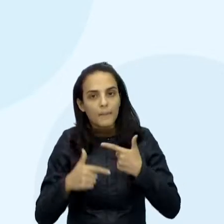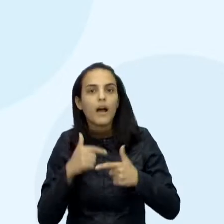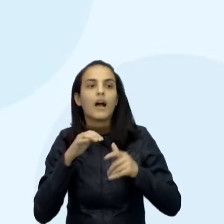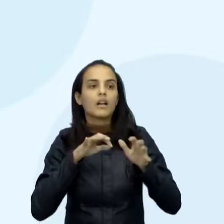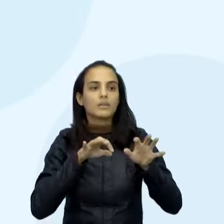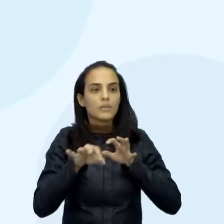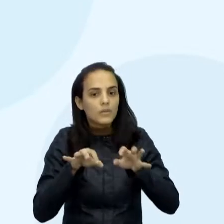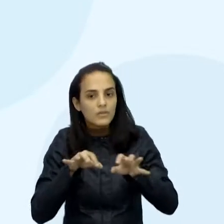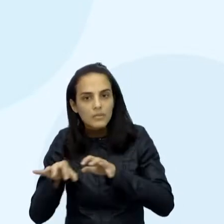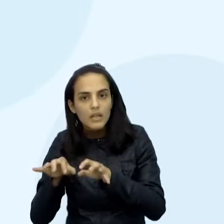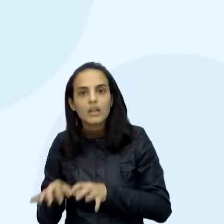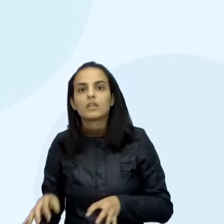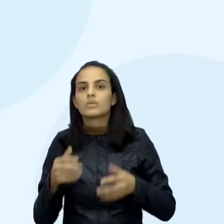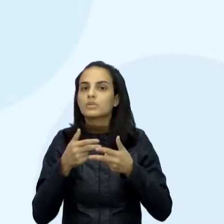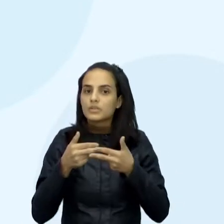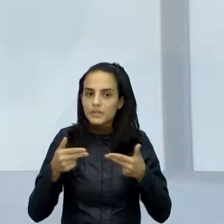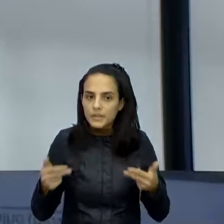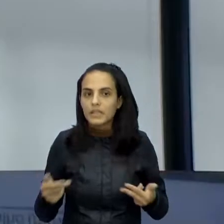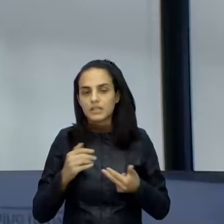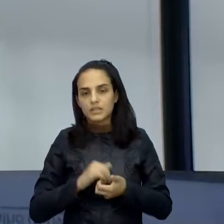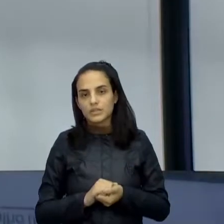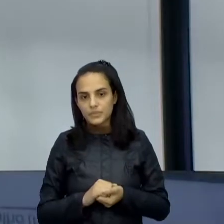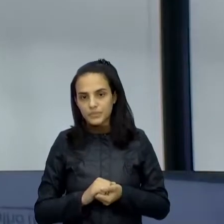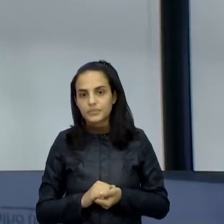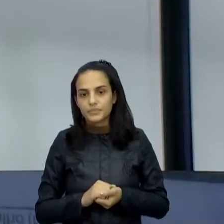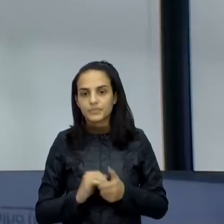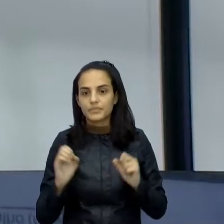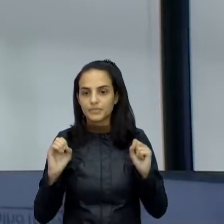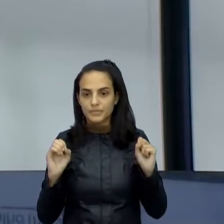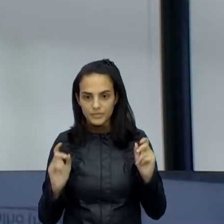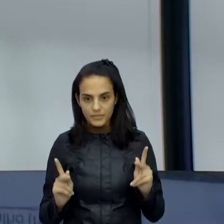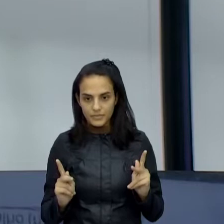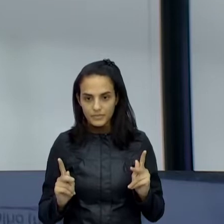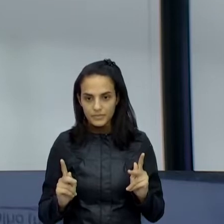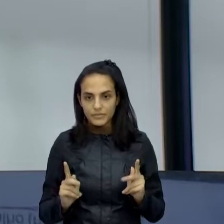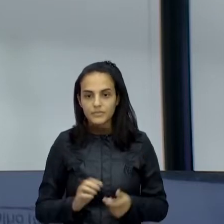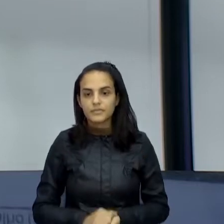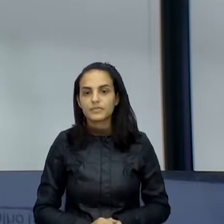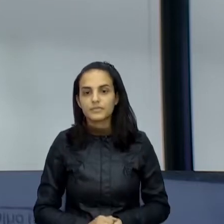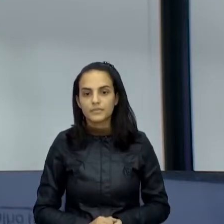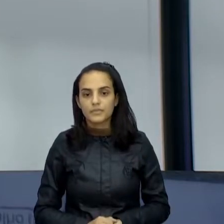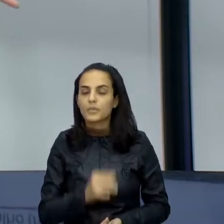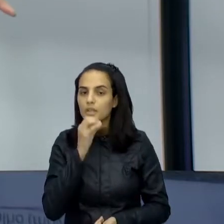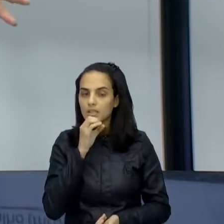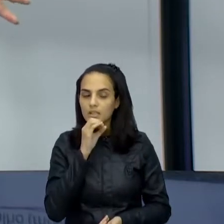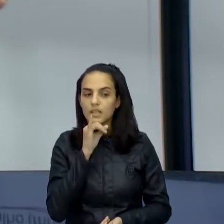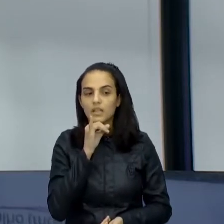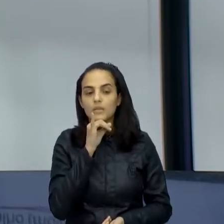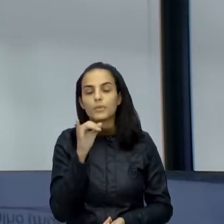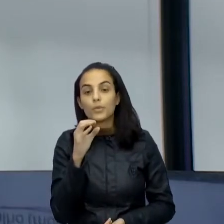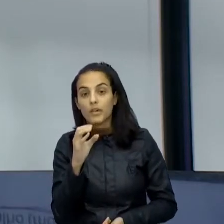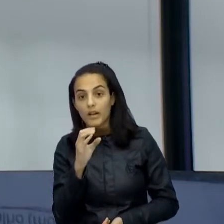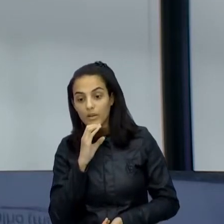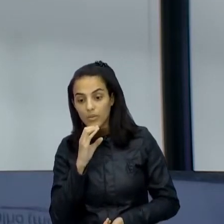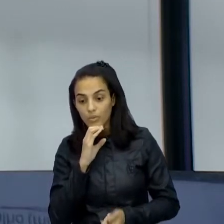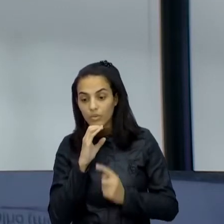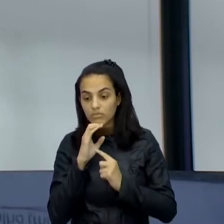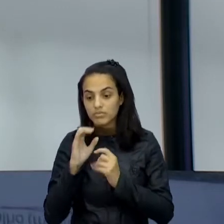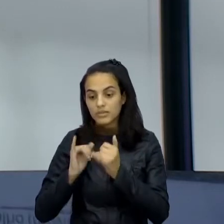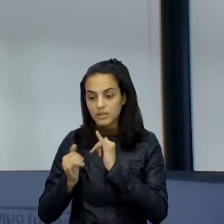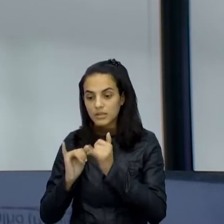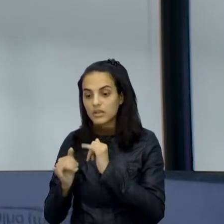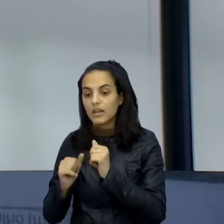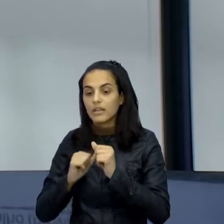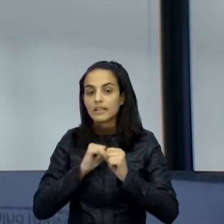movimento, em coisas mecânicas, tá bom? As máquinas fazem isso. As térmicas pegam o calor, que é um tipo de energia, e